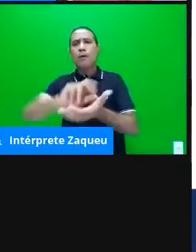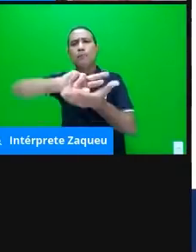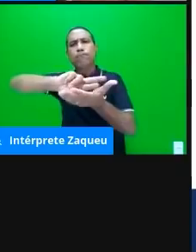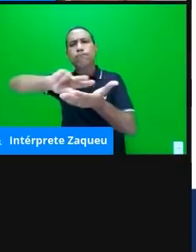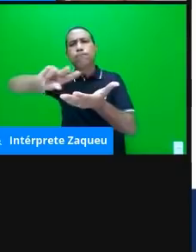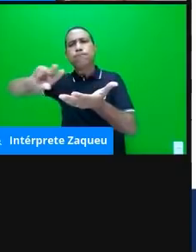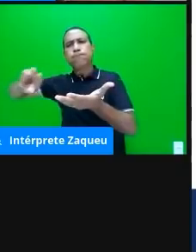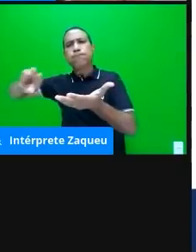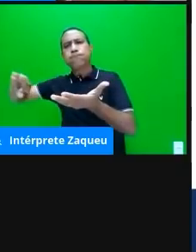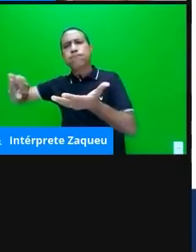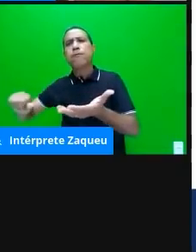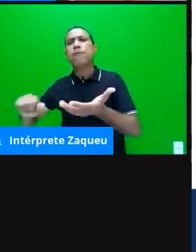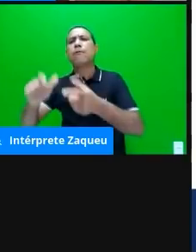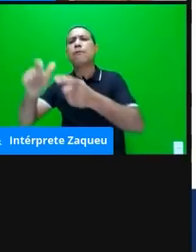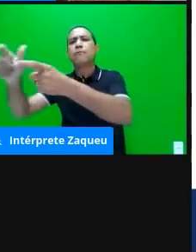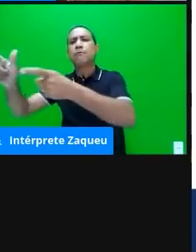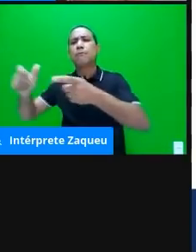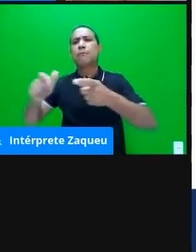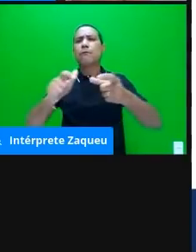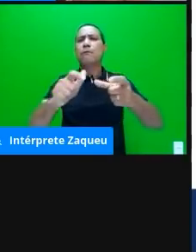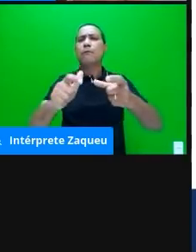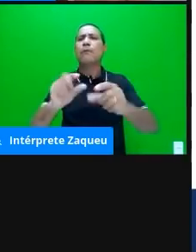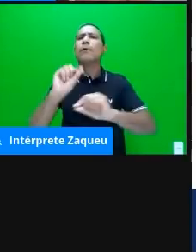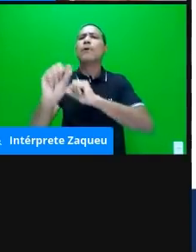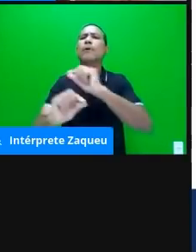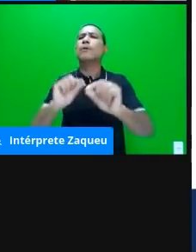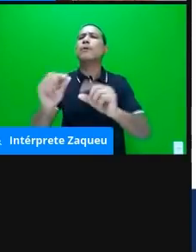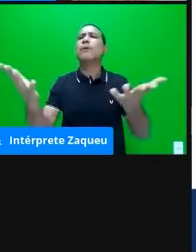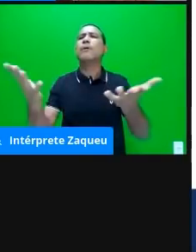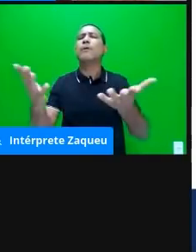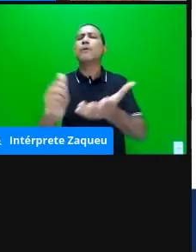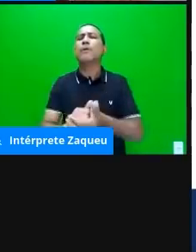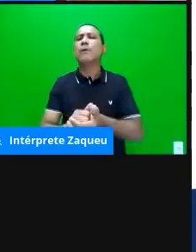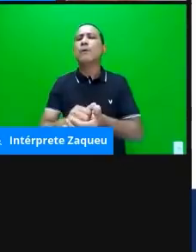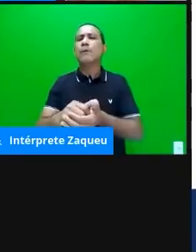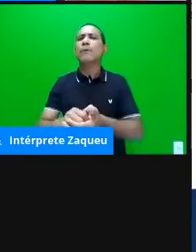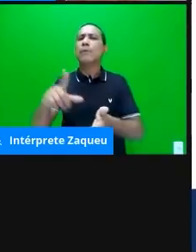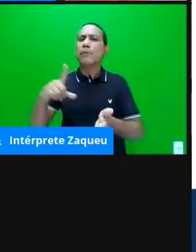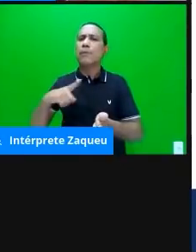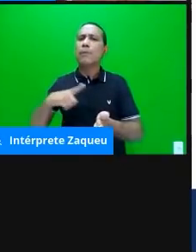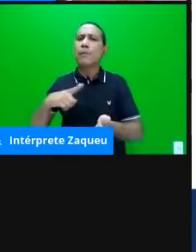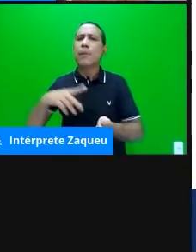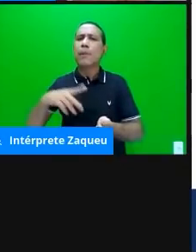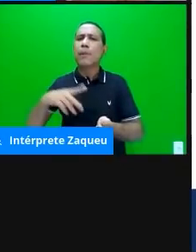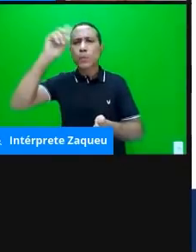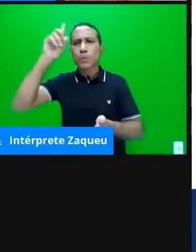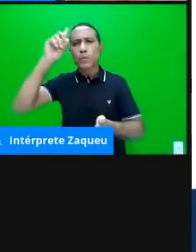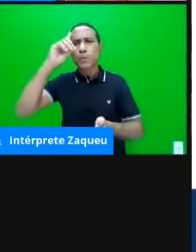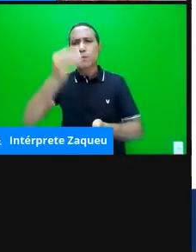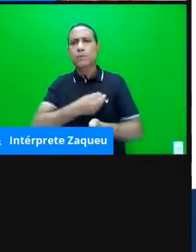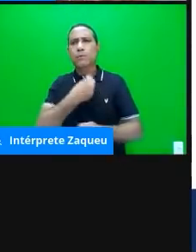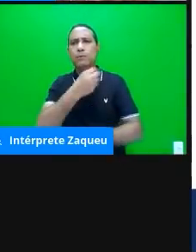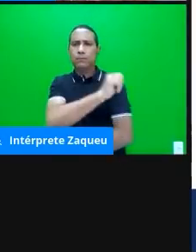em vários locais que atravessam a vida cotidiana dos nossos alunos, através